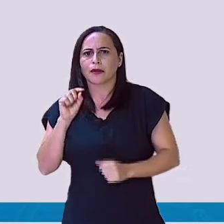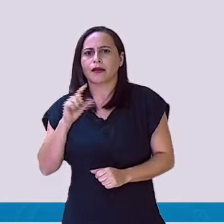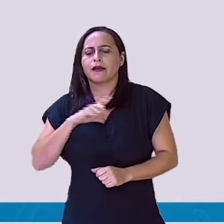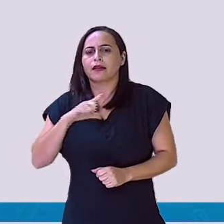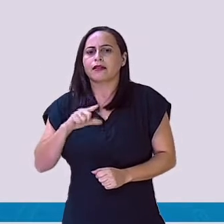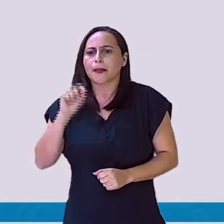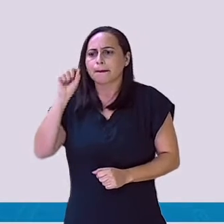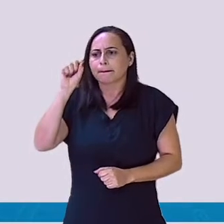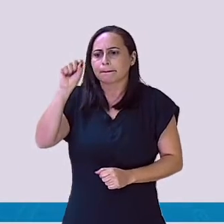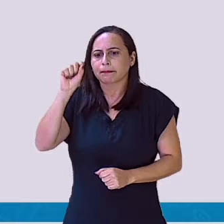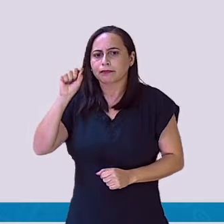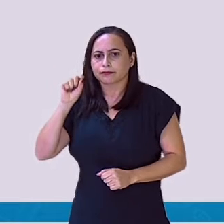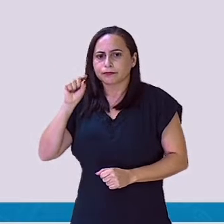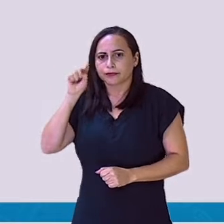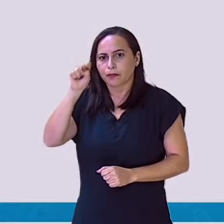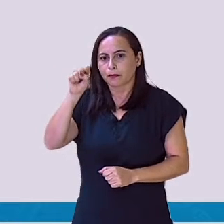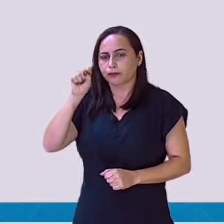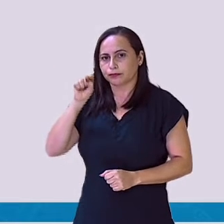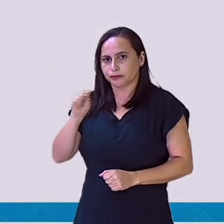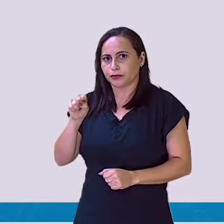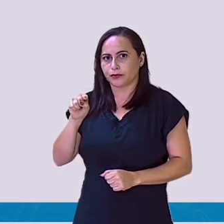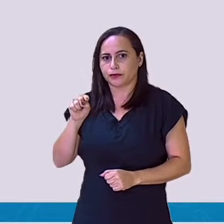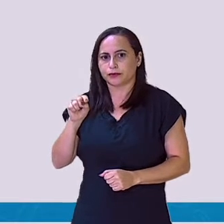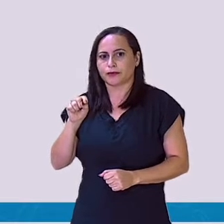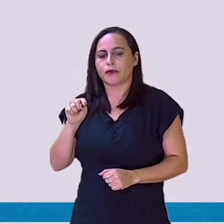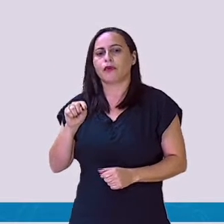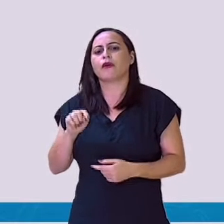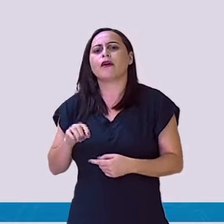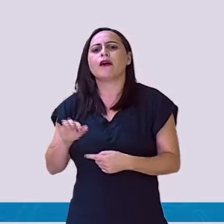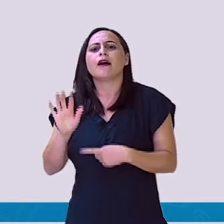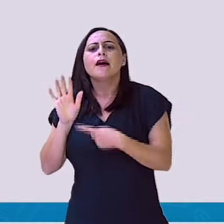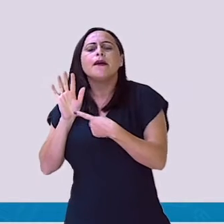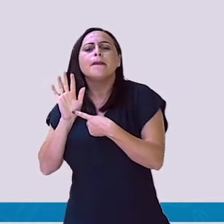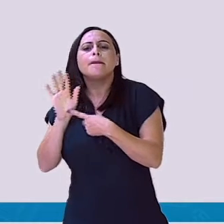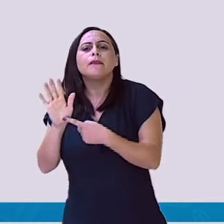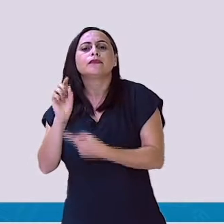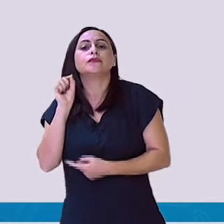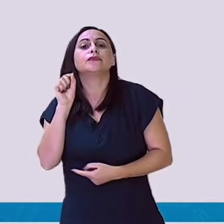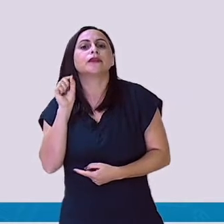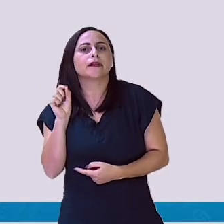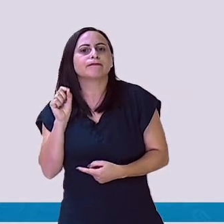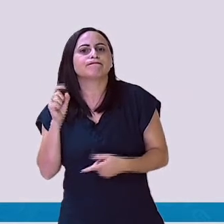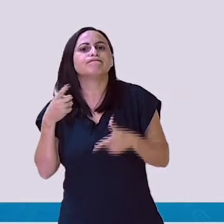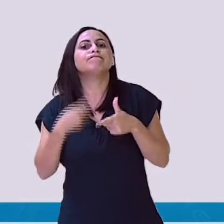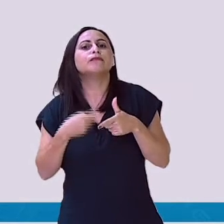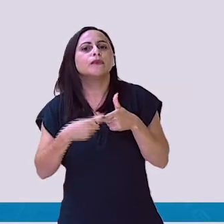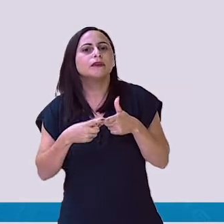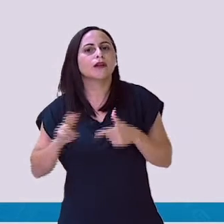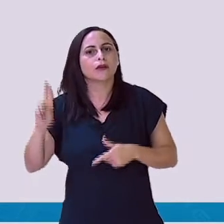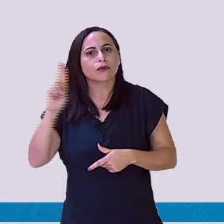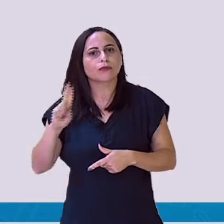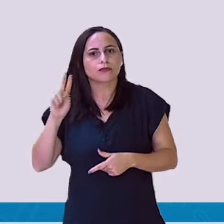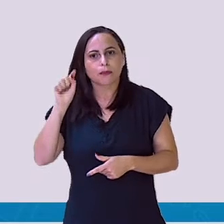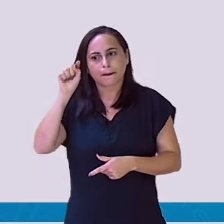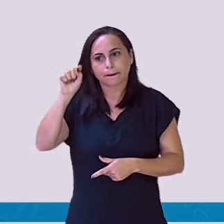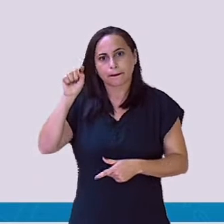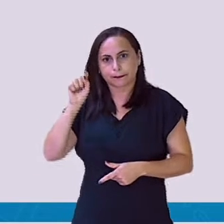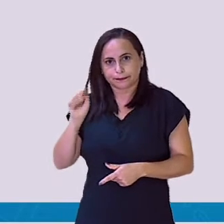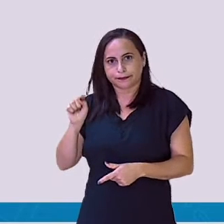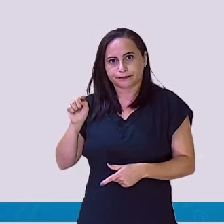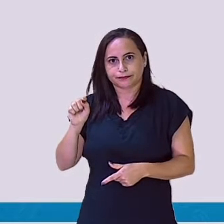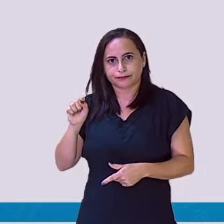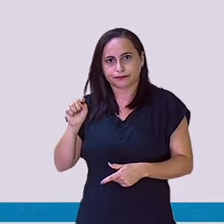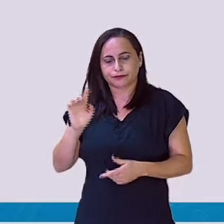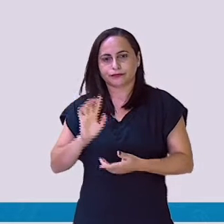uma. Por que nós colocamos 2 pontos? Nós já estudamos sobre as